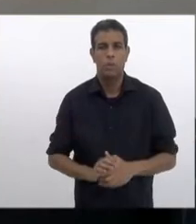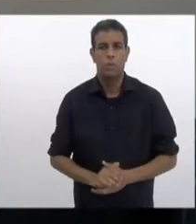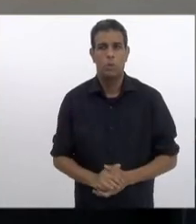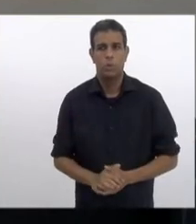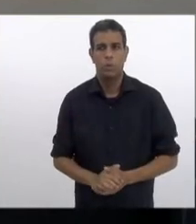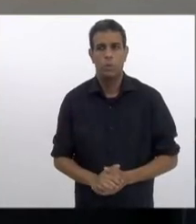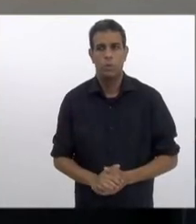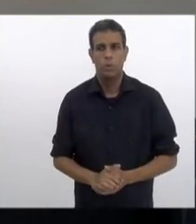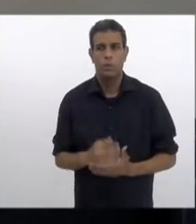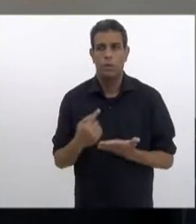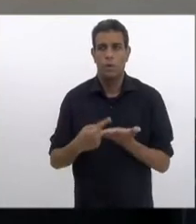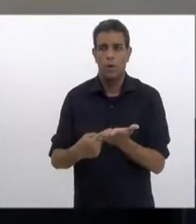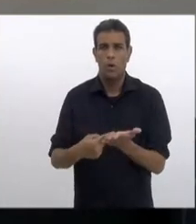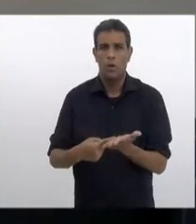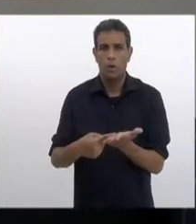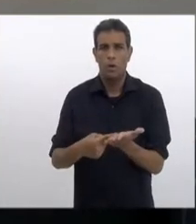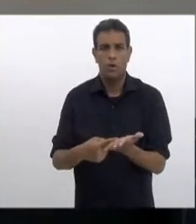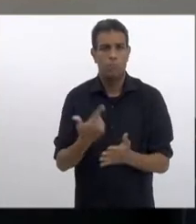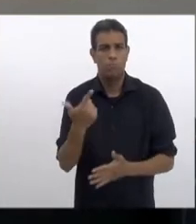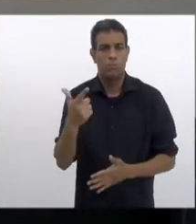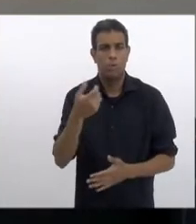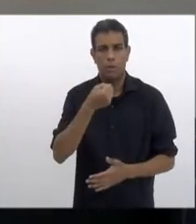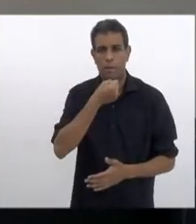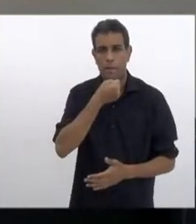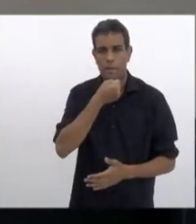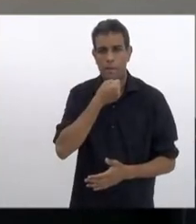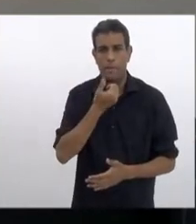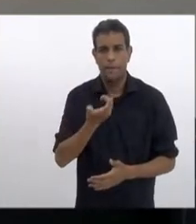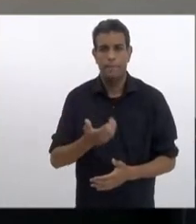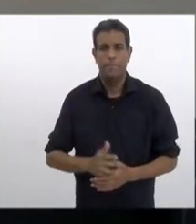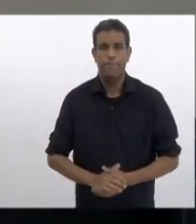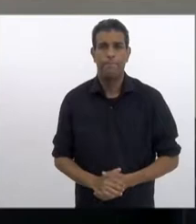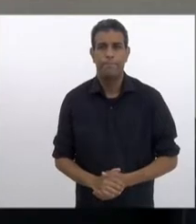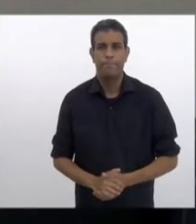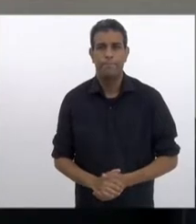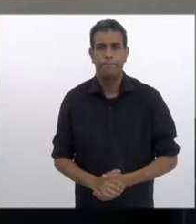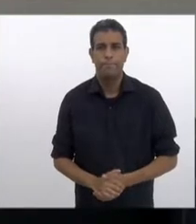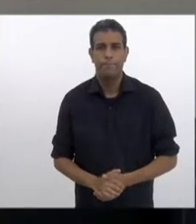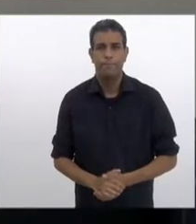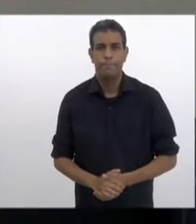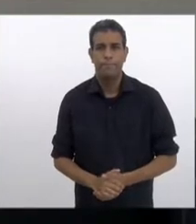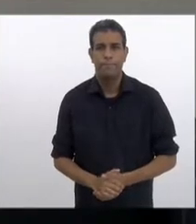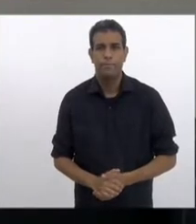tem como confirmar? Está sem áudio? Já foi problema de rede,